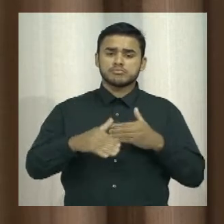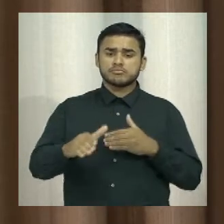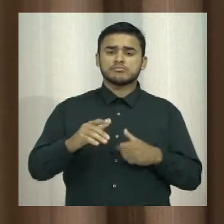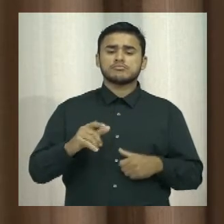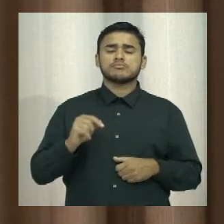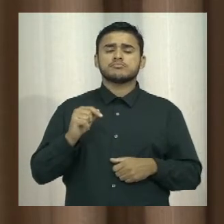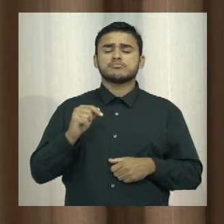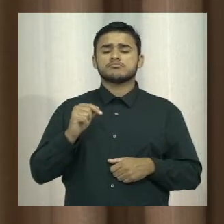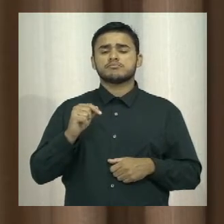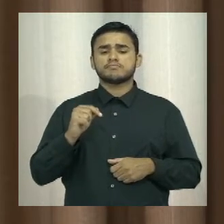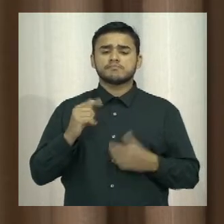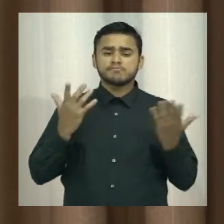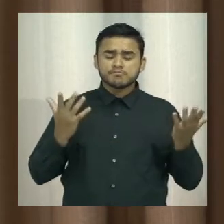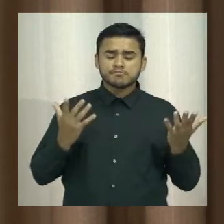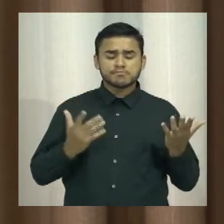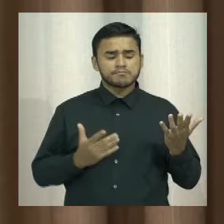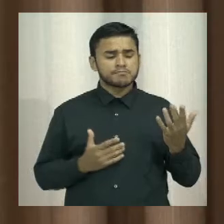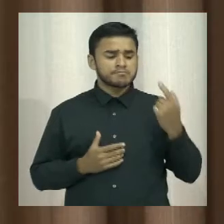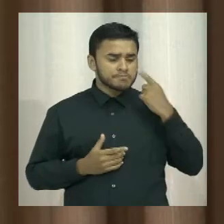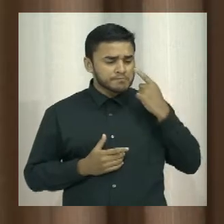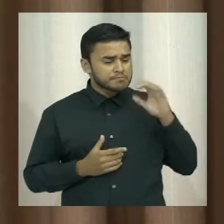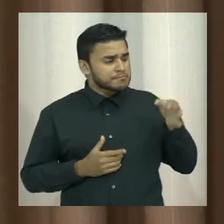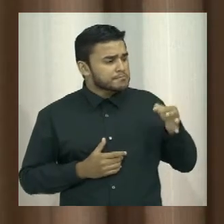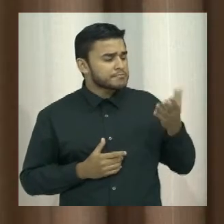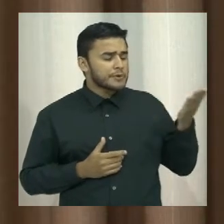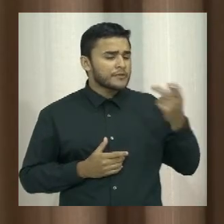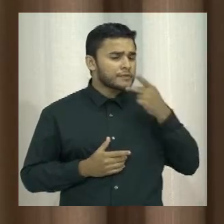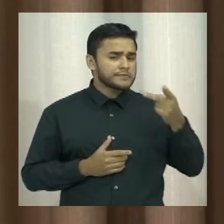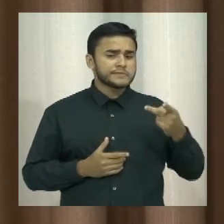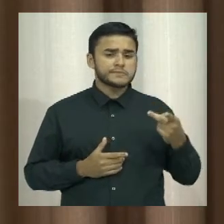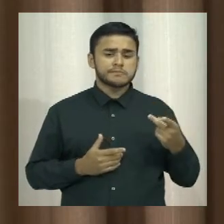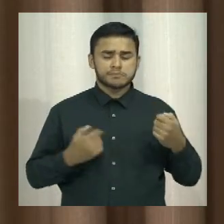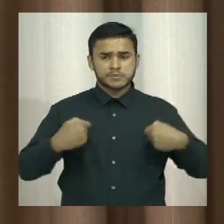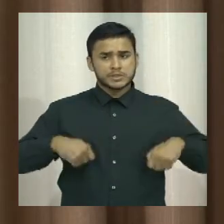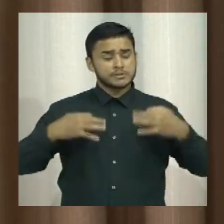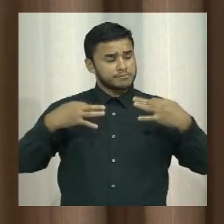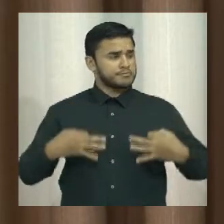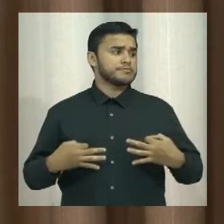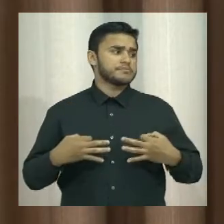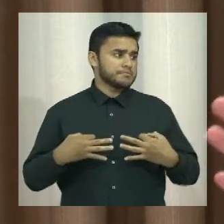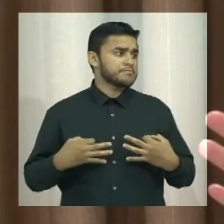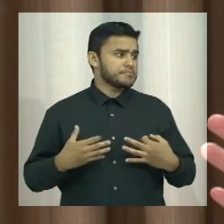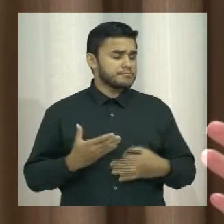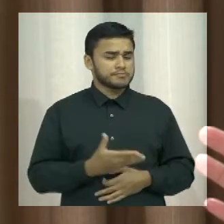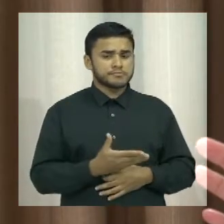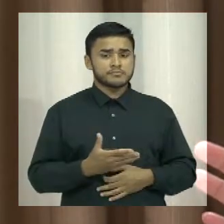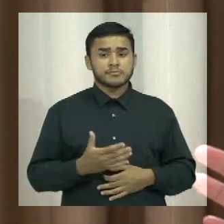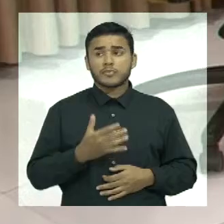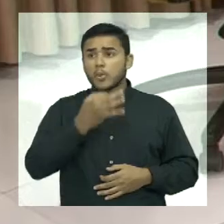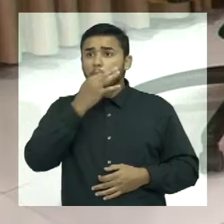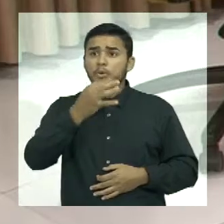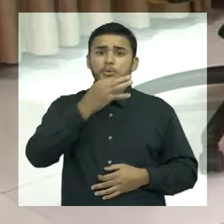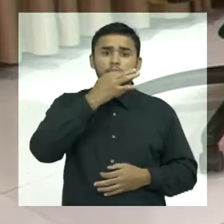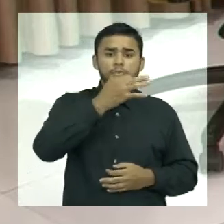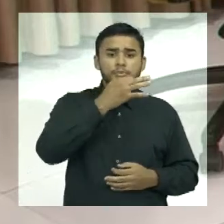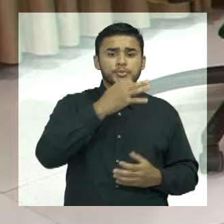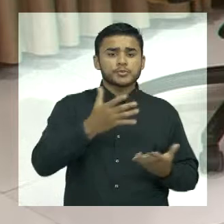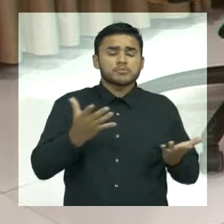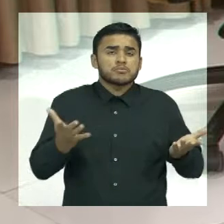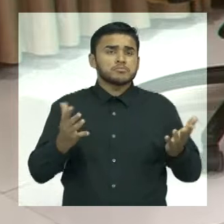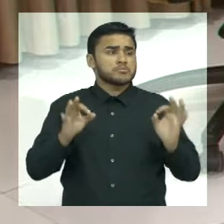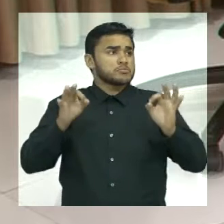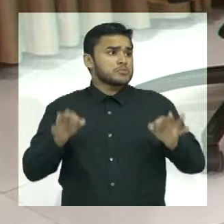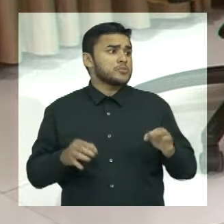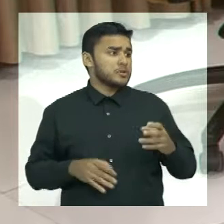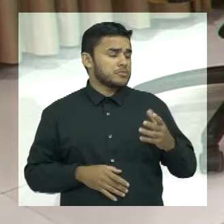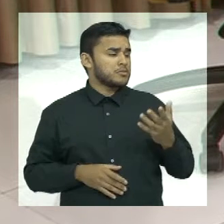cometido, mas de uma forma, podemos dizer assim, correta, porque não vai da opinião de cada um em relação ao que está correto. Eu me